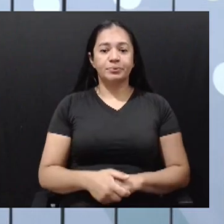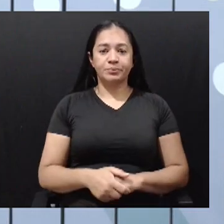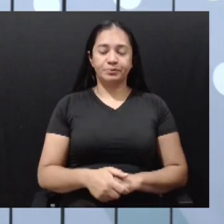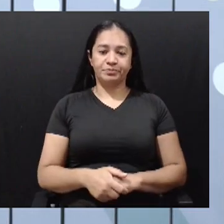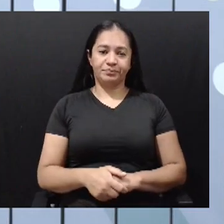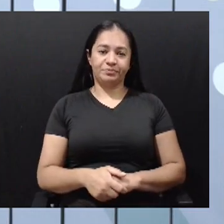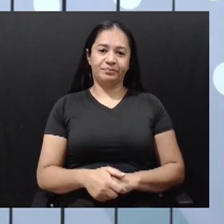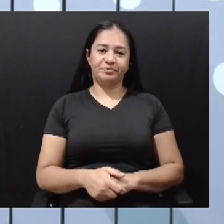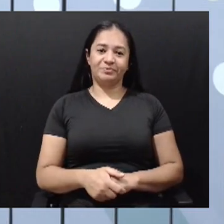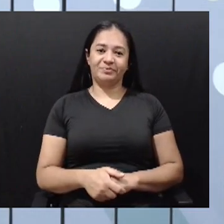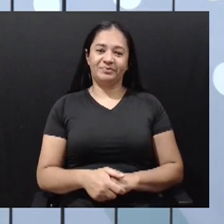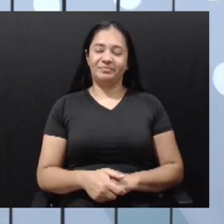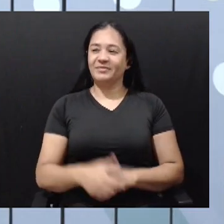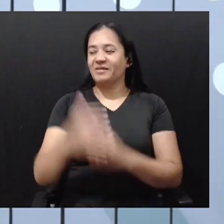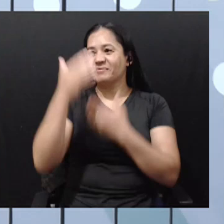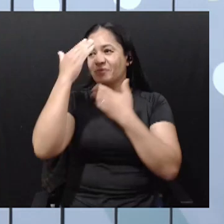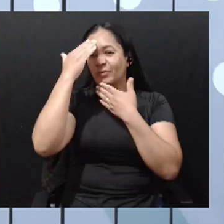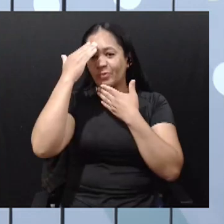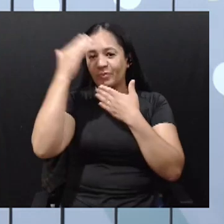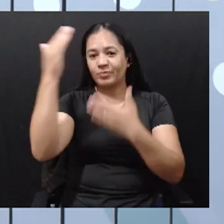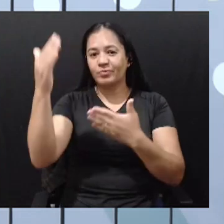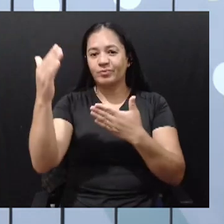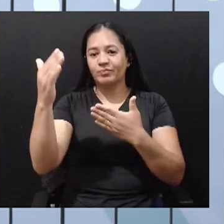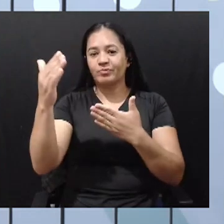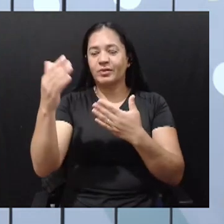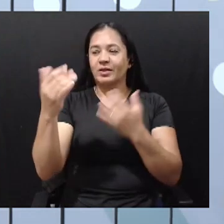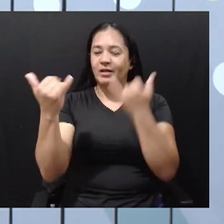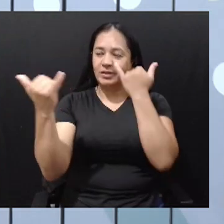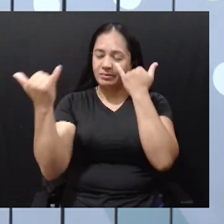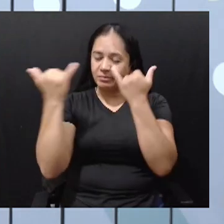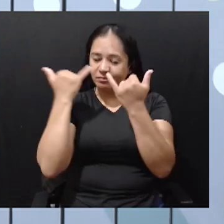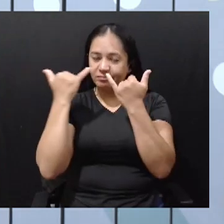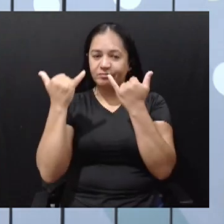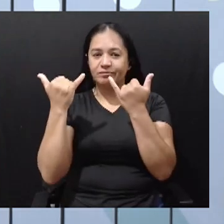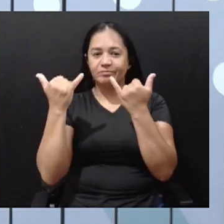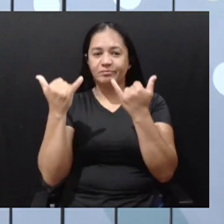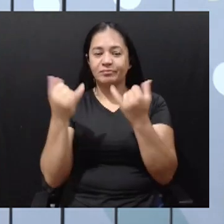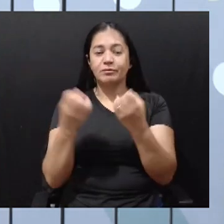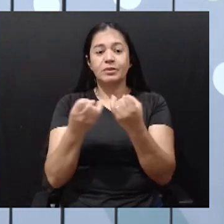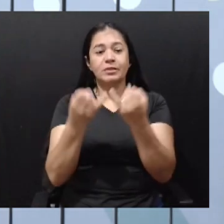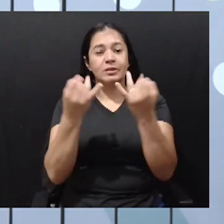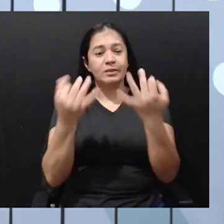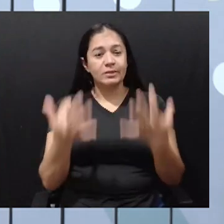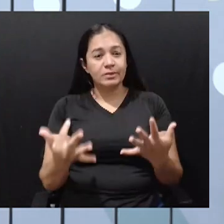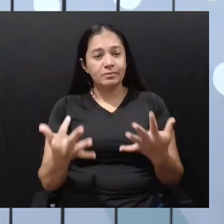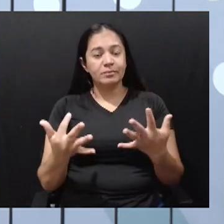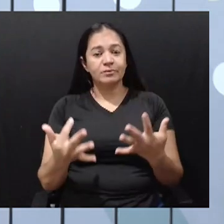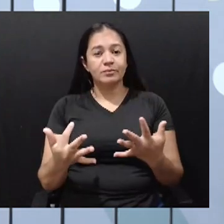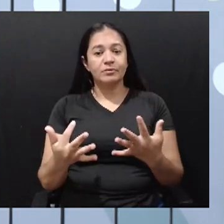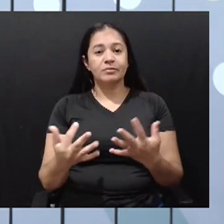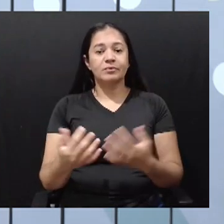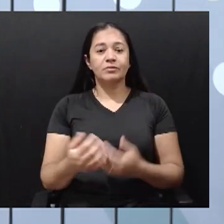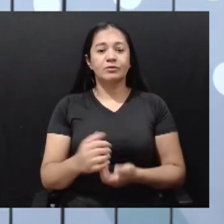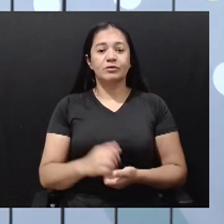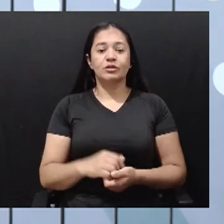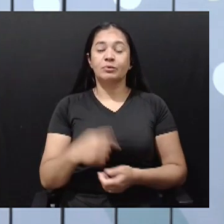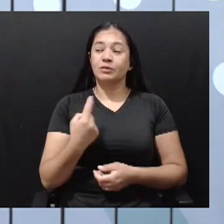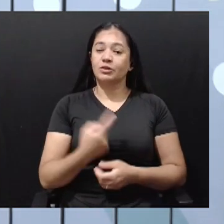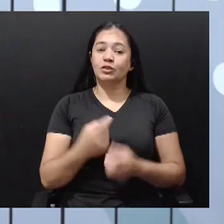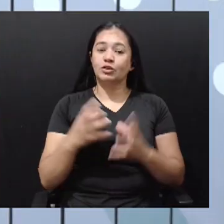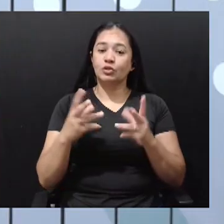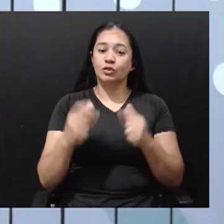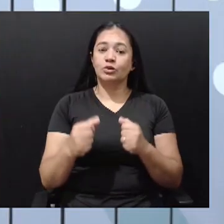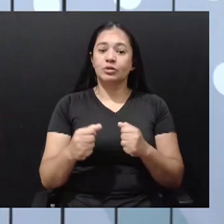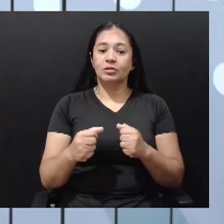Muito obrigada pelas suas informações, pelos seus esclarecimentos, né, e passar para a gente tirar, né,